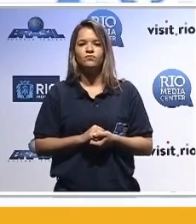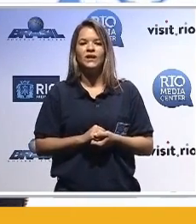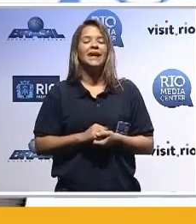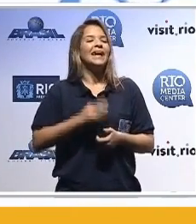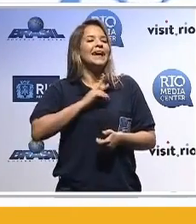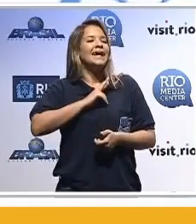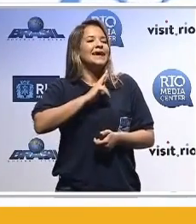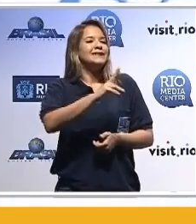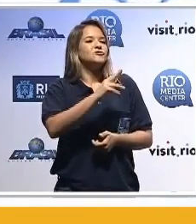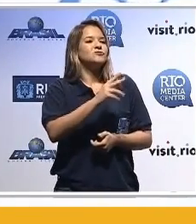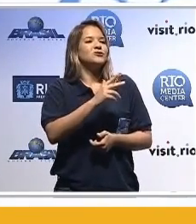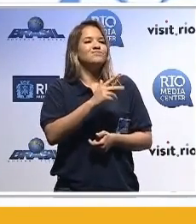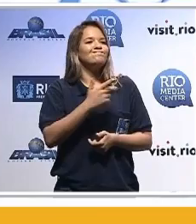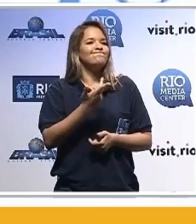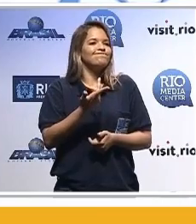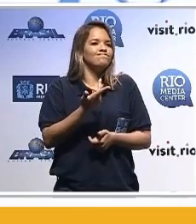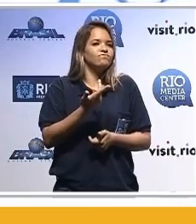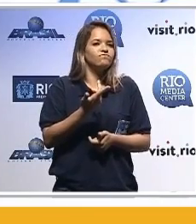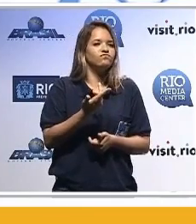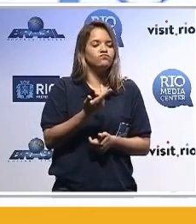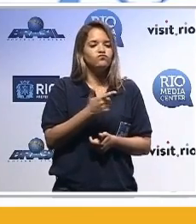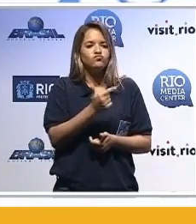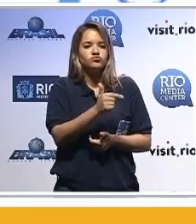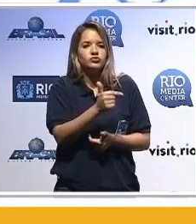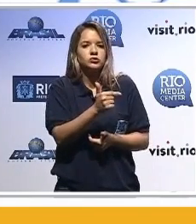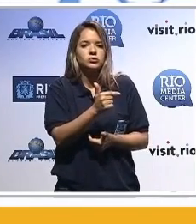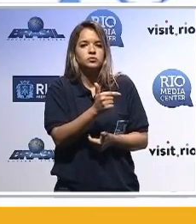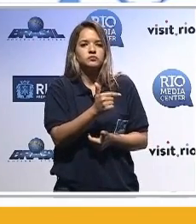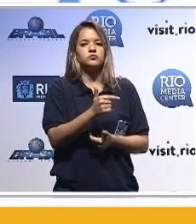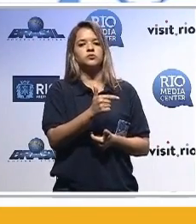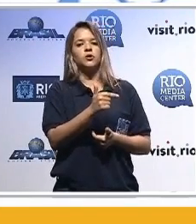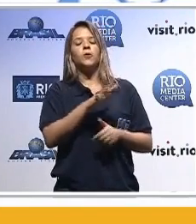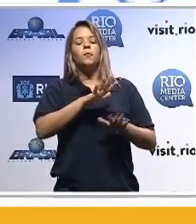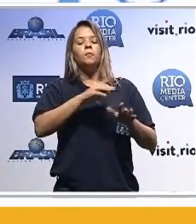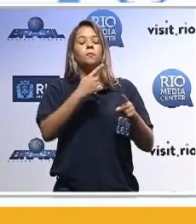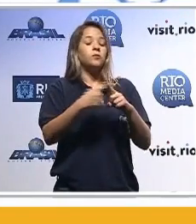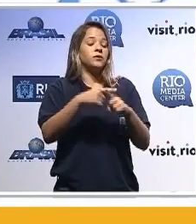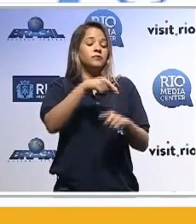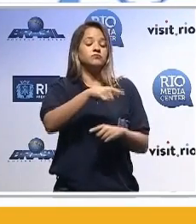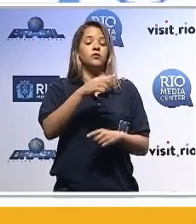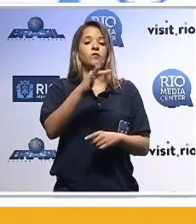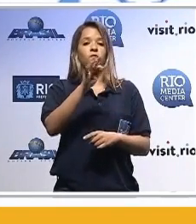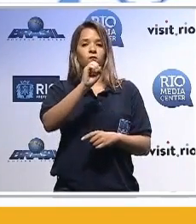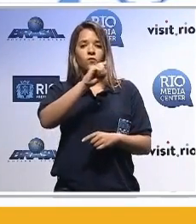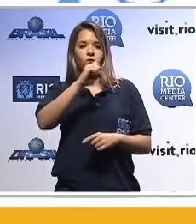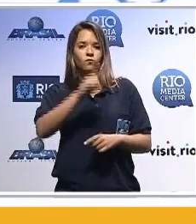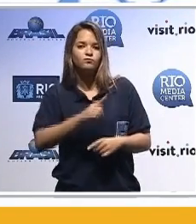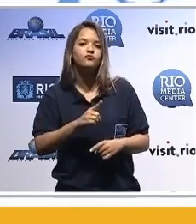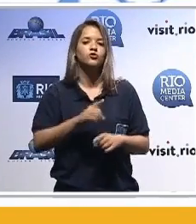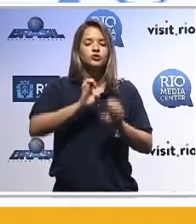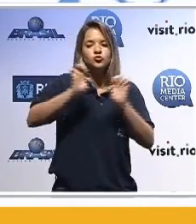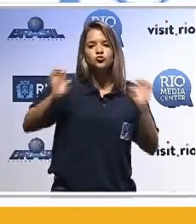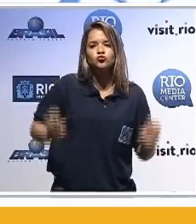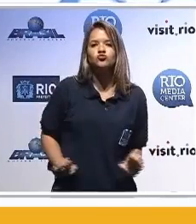responder por Foz aqui publicamente, porque Foz tem uma estruturação do turismo muito